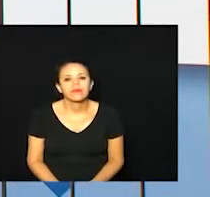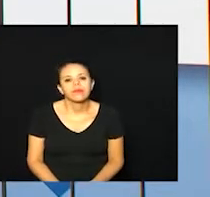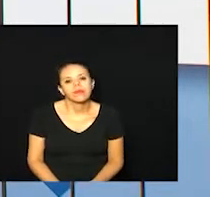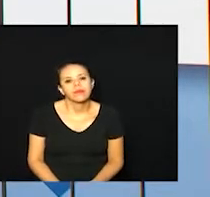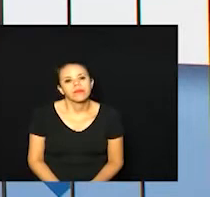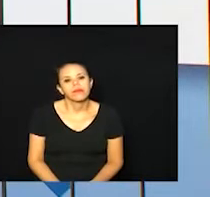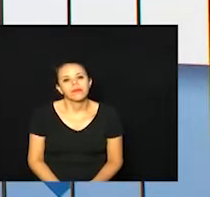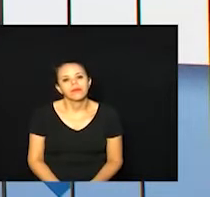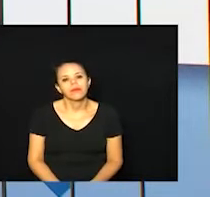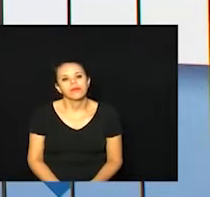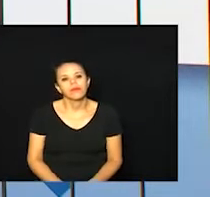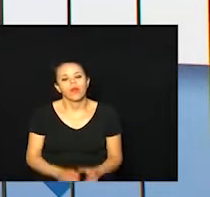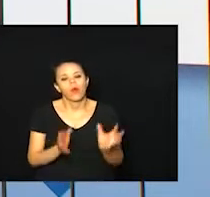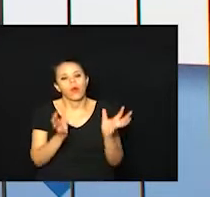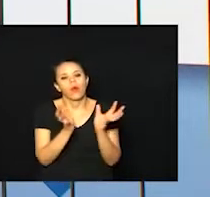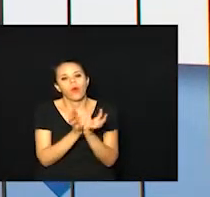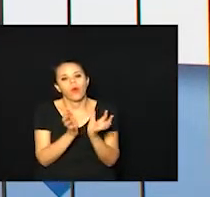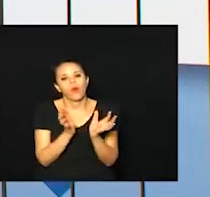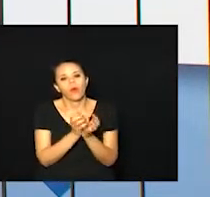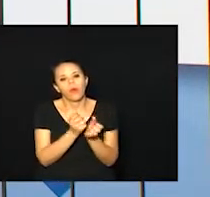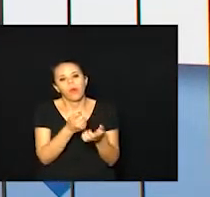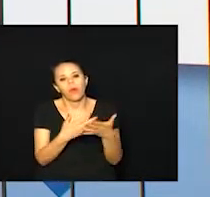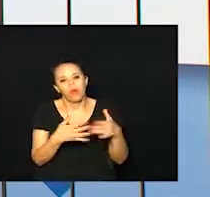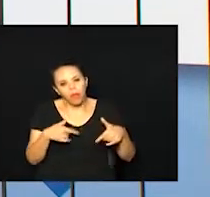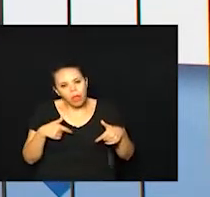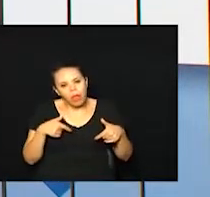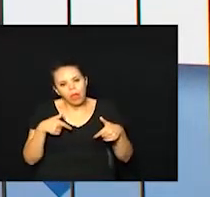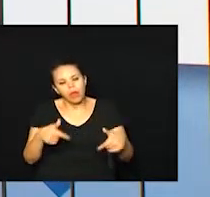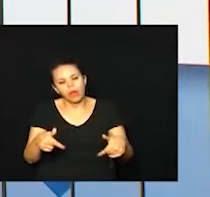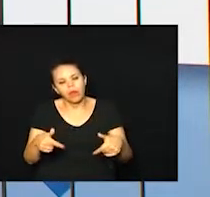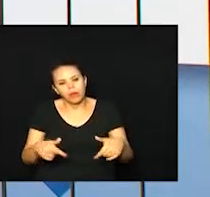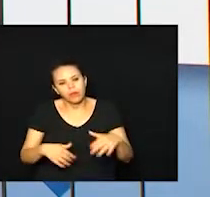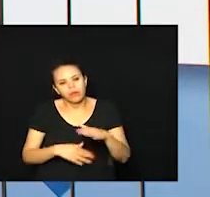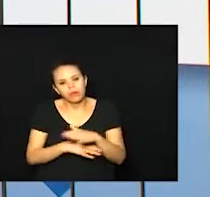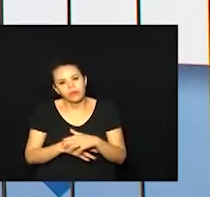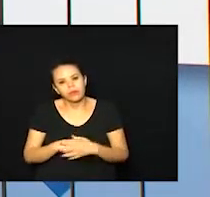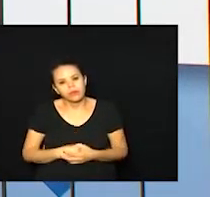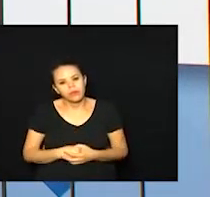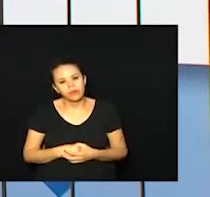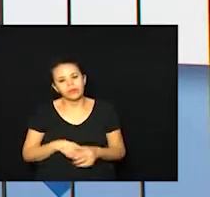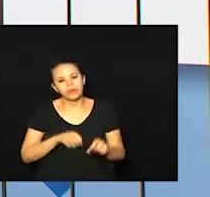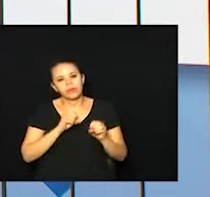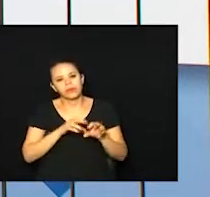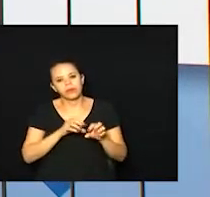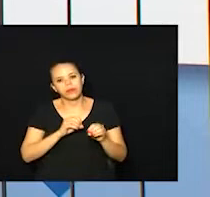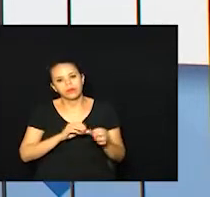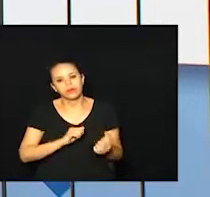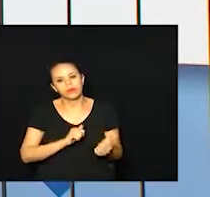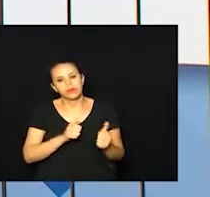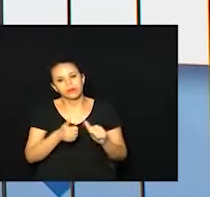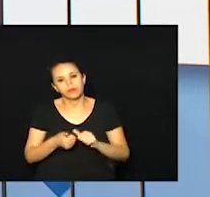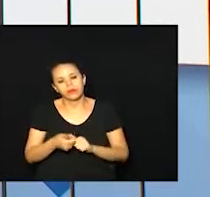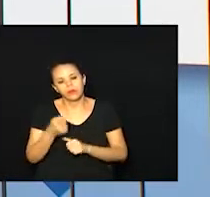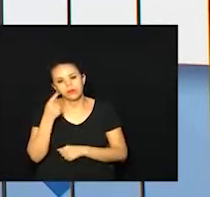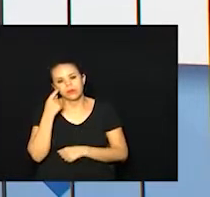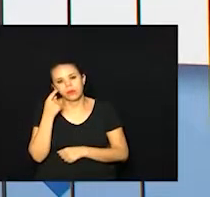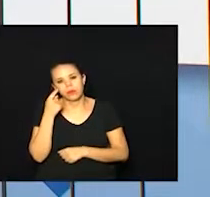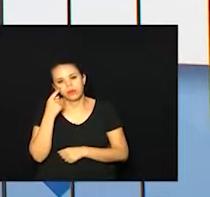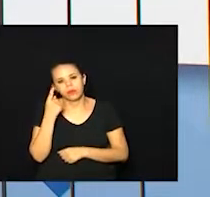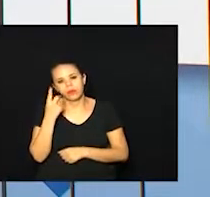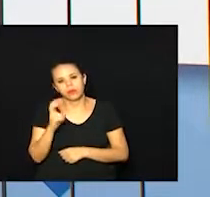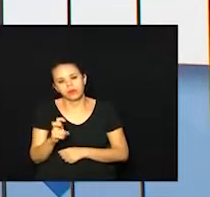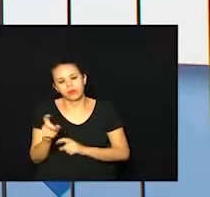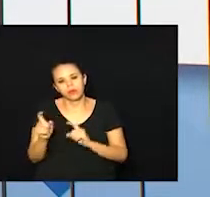E uma outra comissão que tem bastante atuação aqui dentro da Câmara é a de Educação e Esportes. Olha só, foram